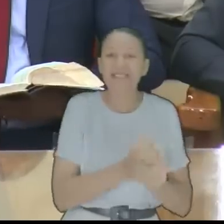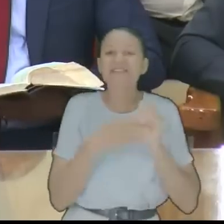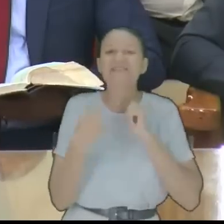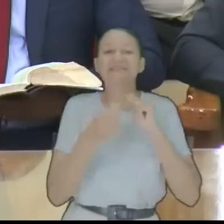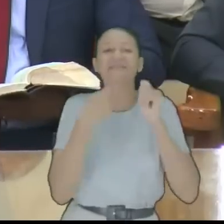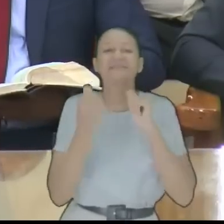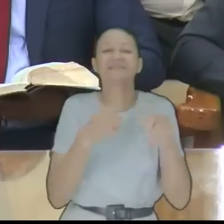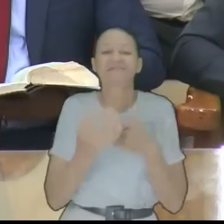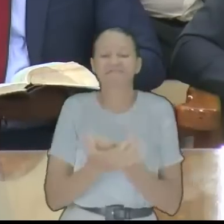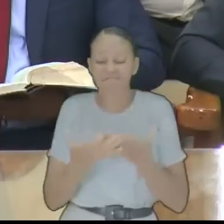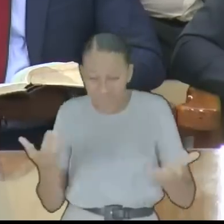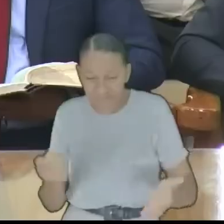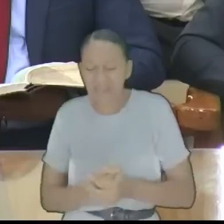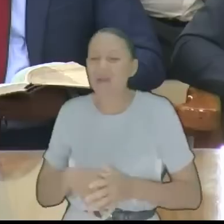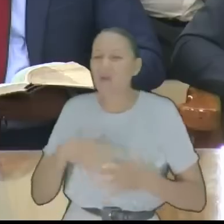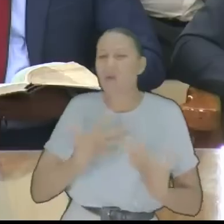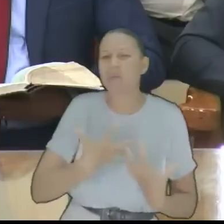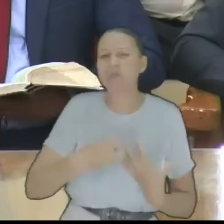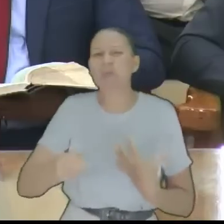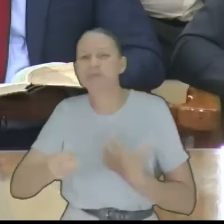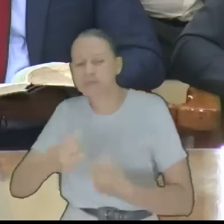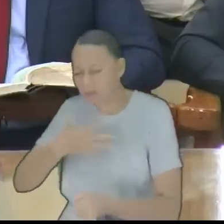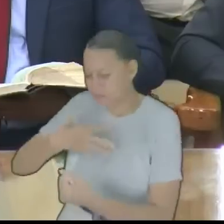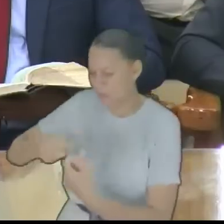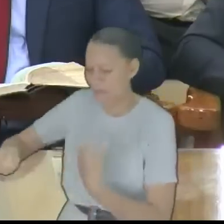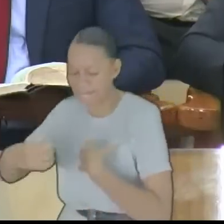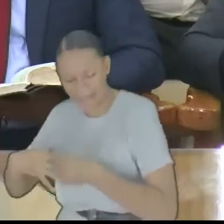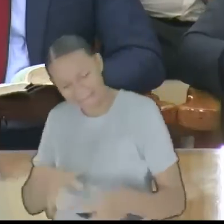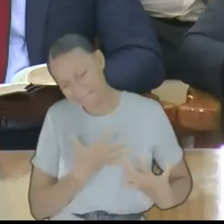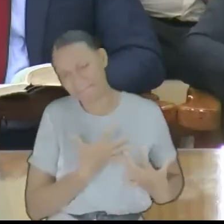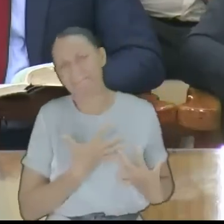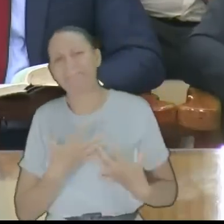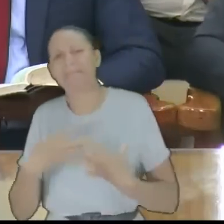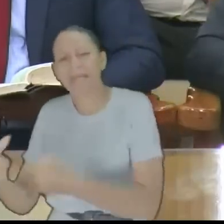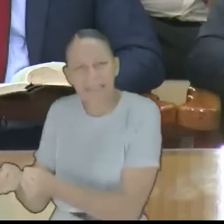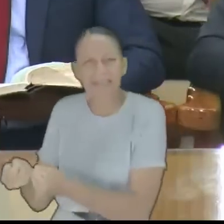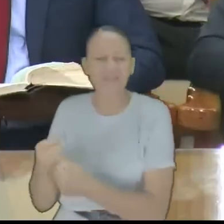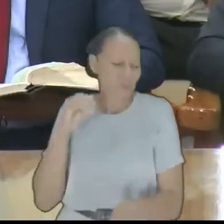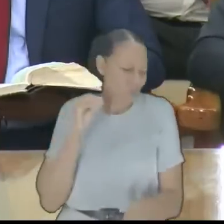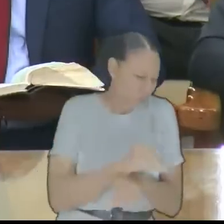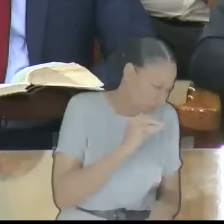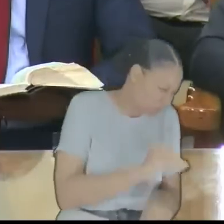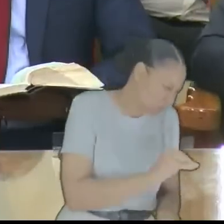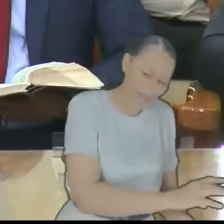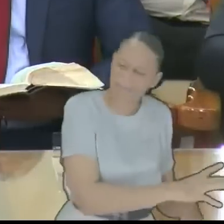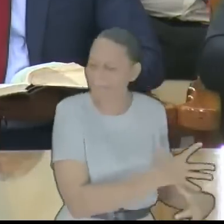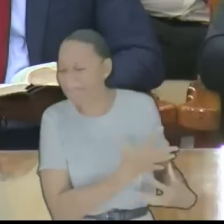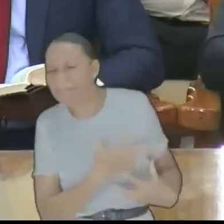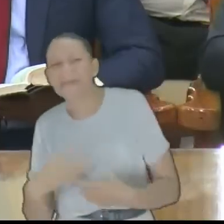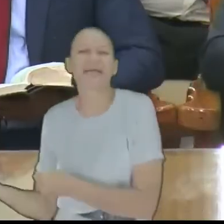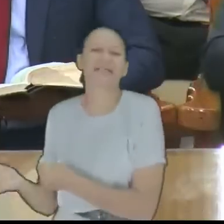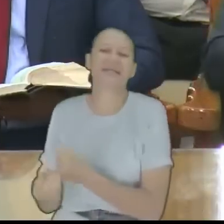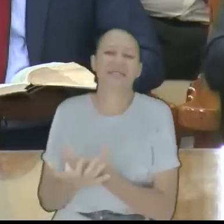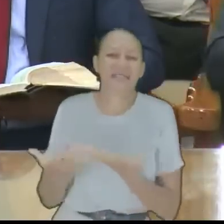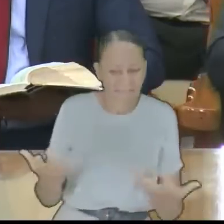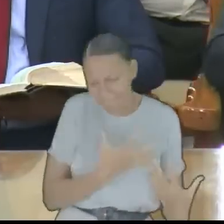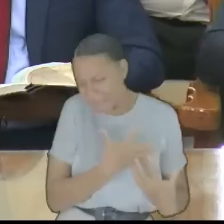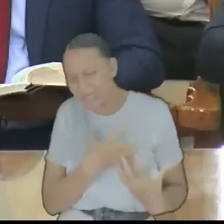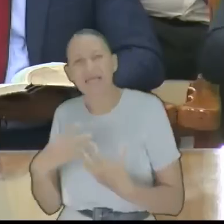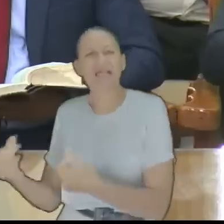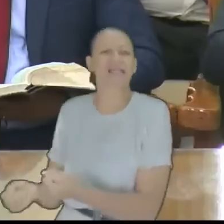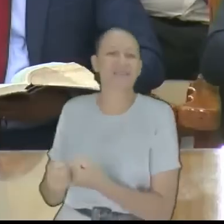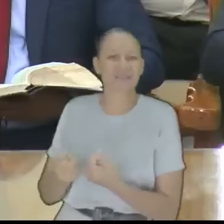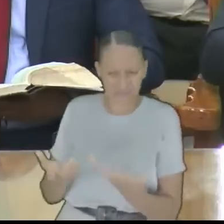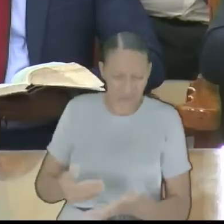Aleluia. Muitos se contaminaram, muitos pegaram a doença cuidando dos leprosos, pegaram a doença.